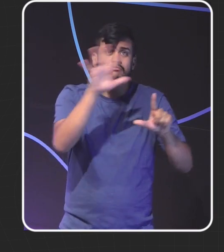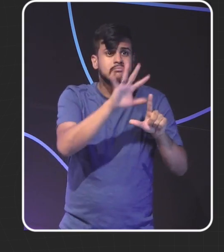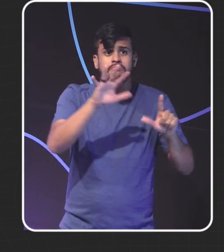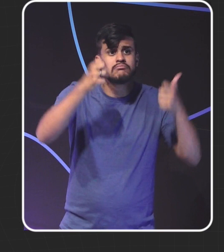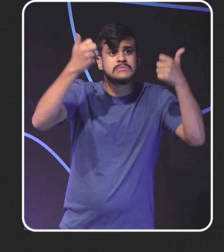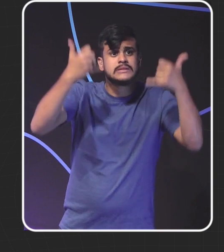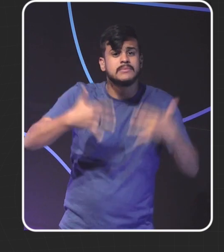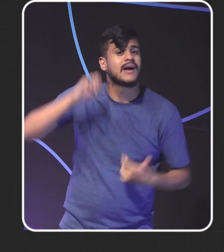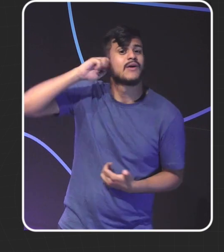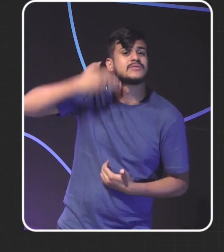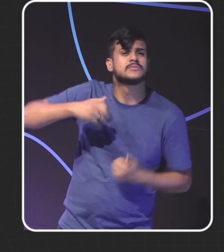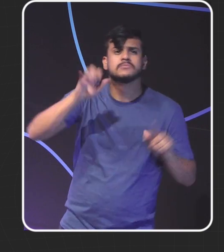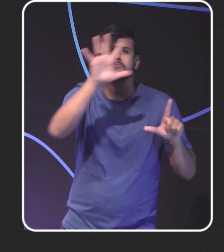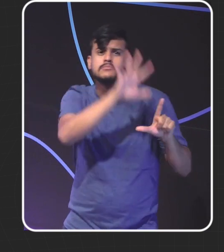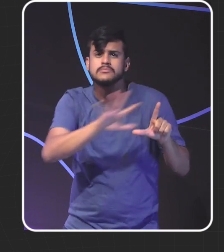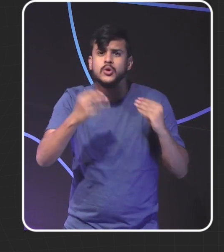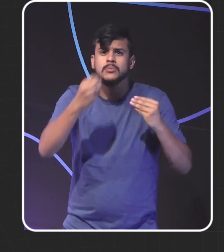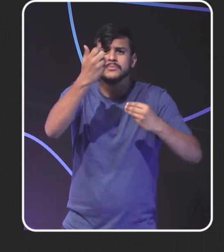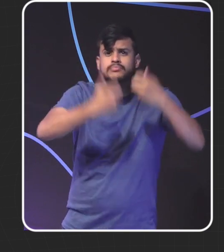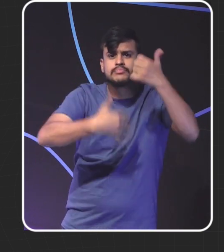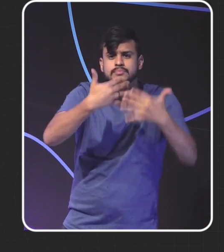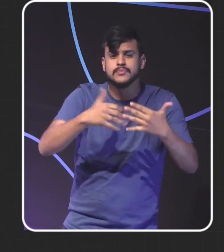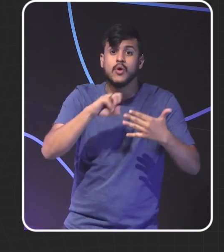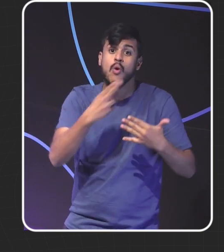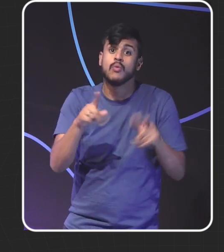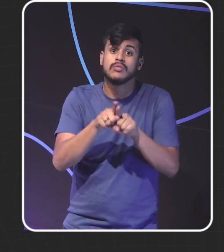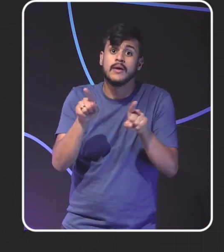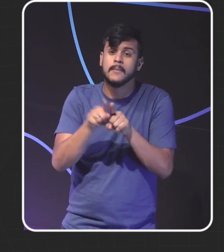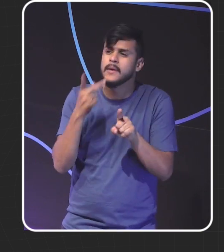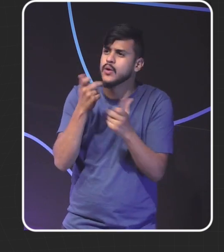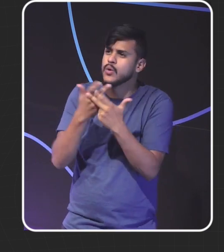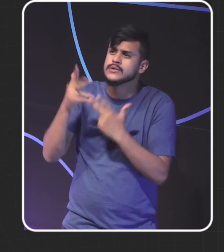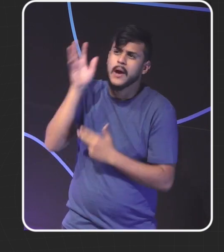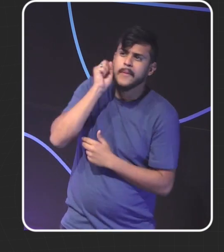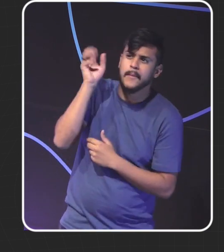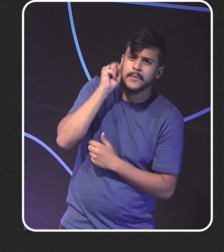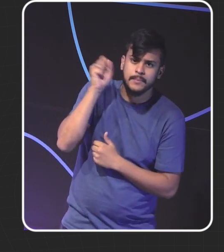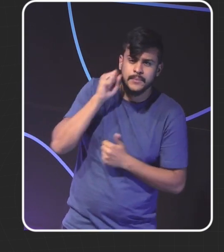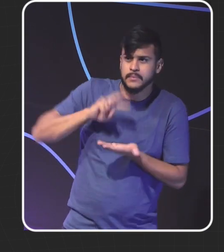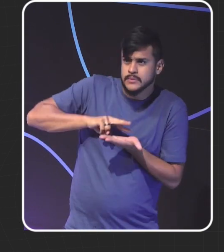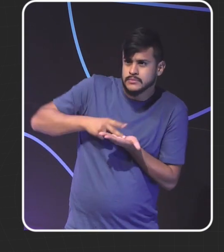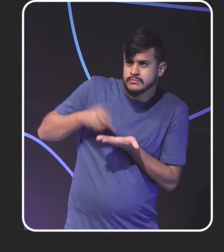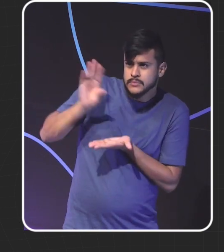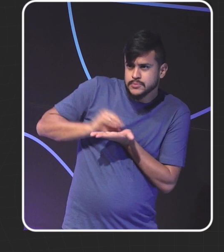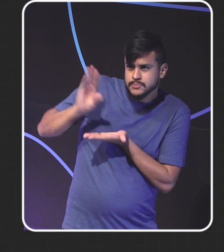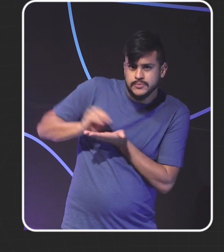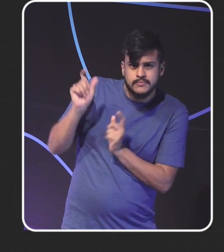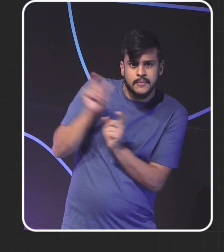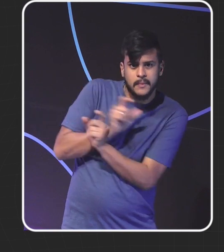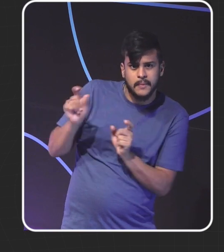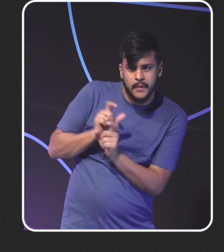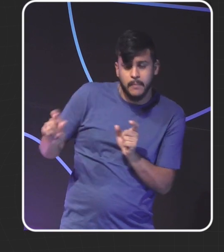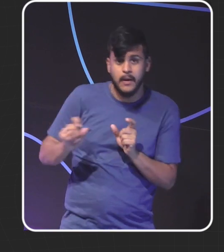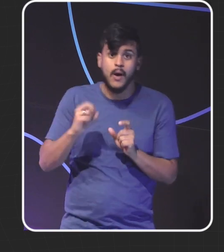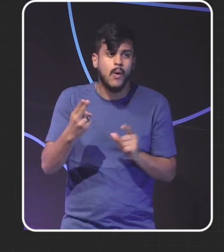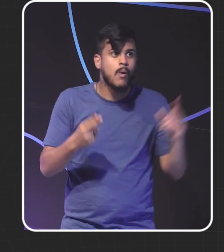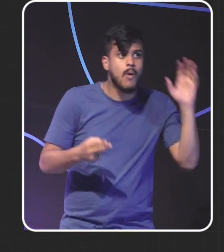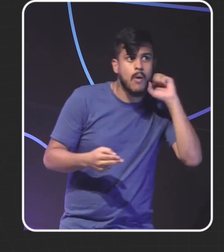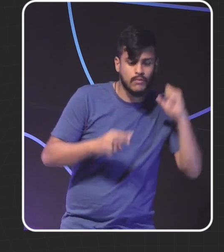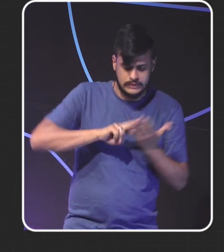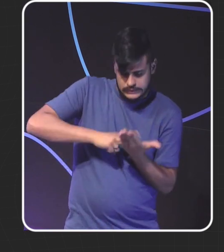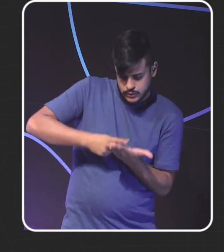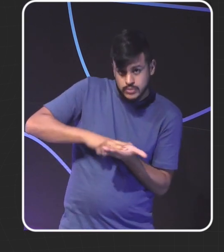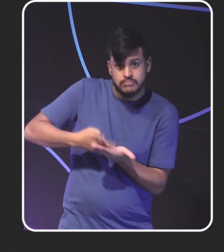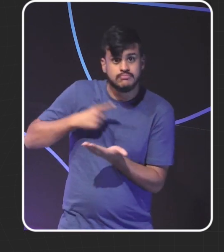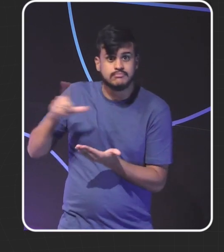cena, ou então para fazer a transcrição de algo, ou traduções, né? Então, acho que as possibilidades são